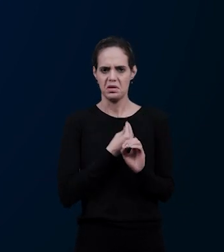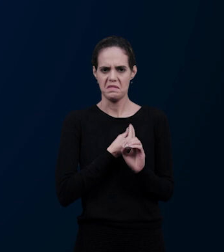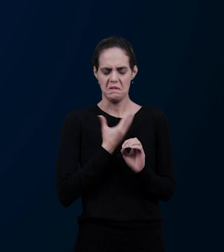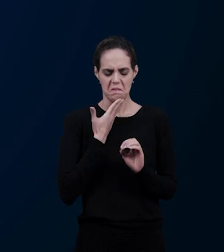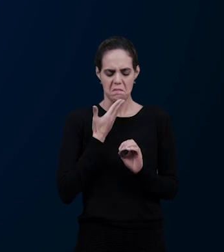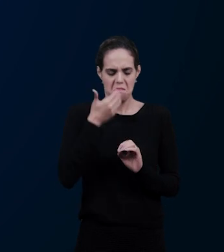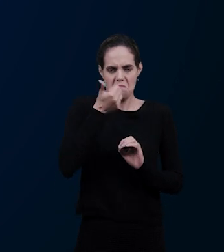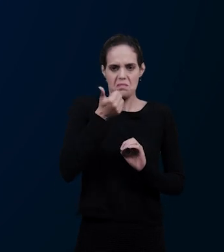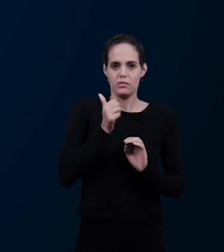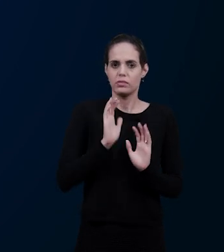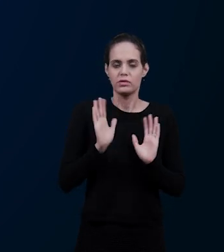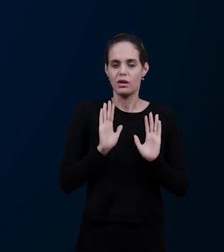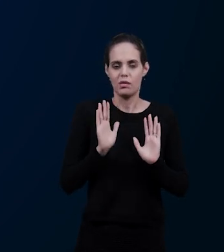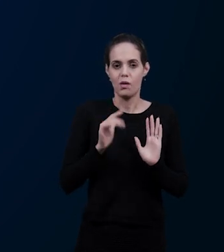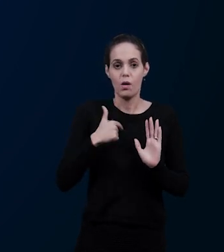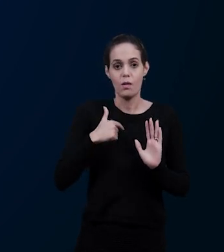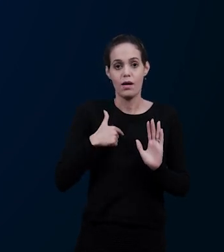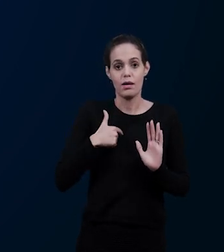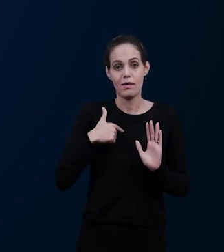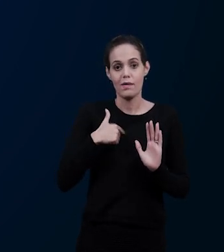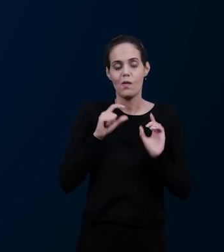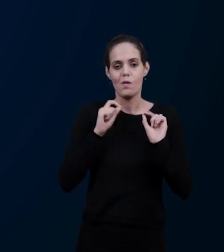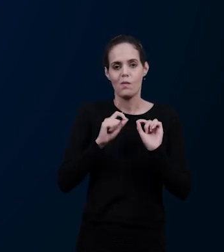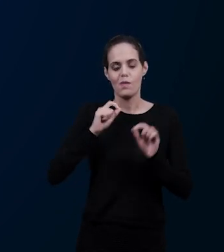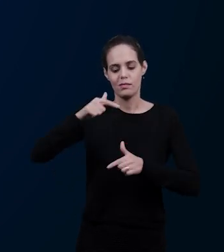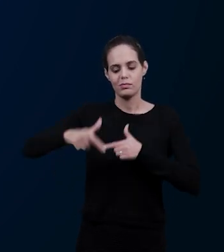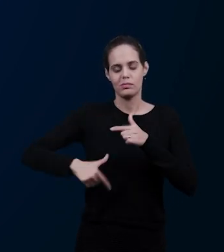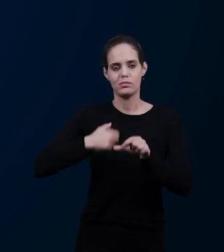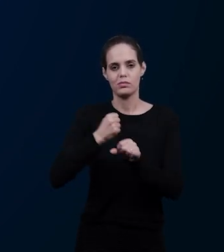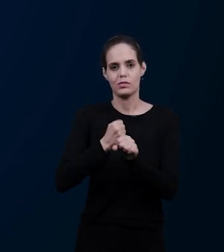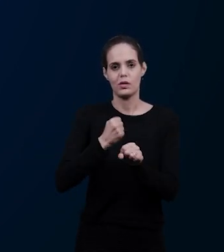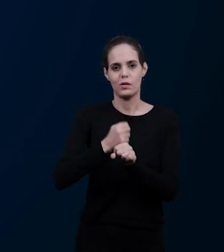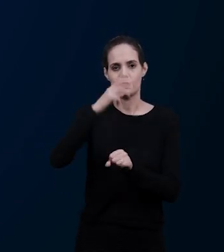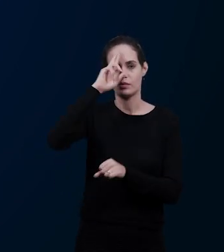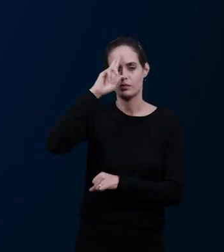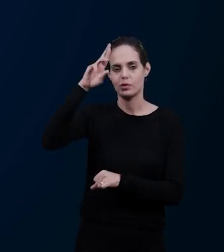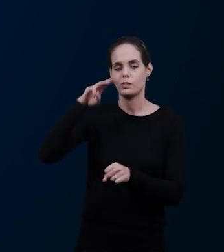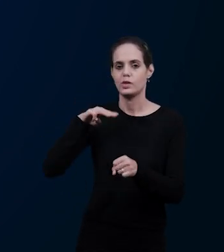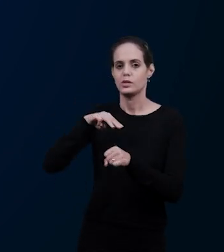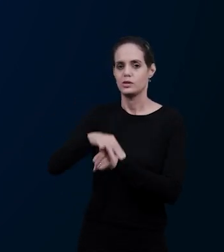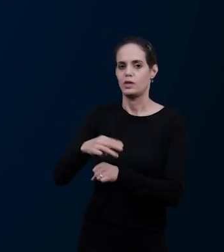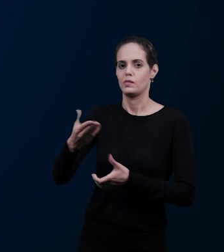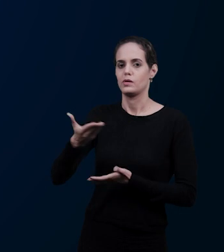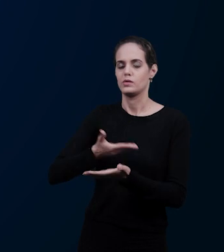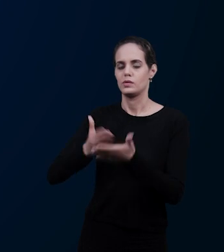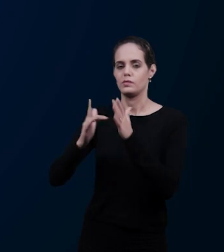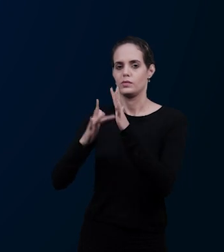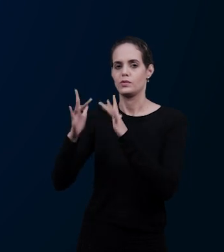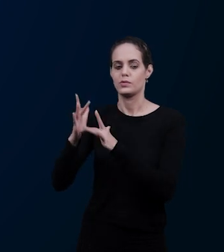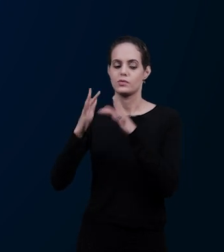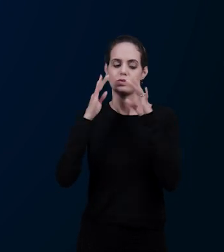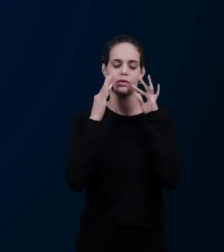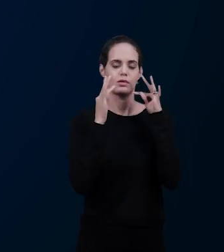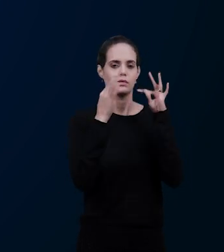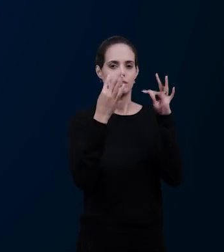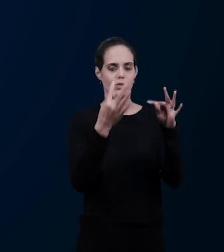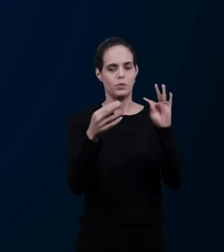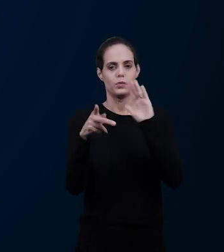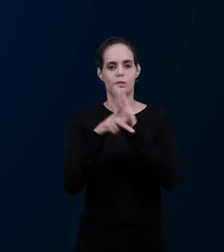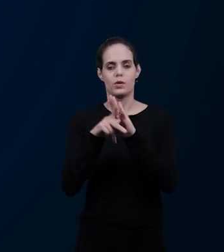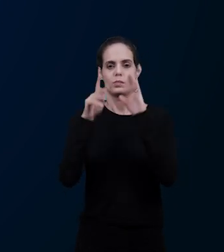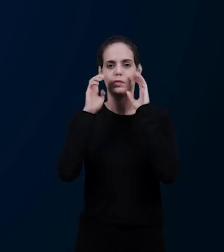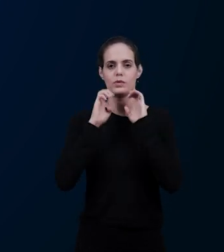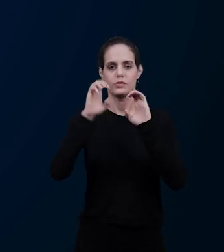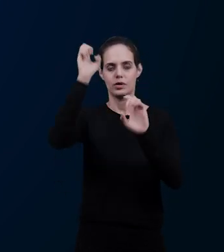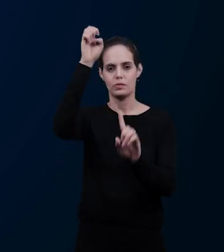preciosa, contanto que cumpra com alegria a minha carreira e o ministério que recebi do Senhor Jesus para dar testemunho